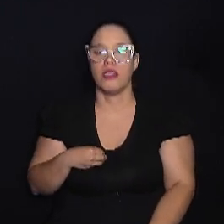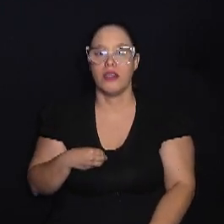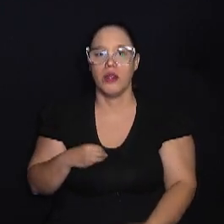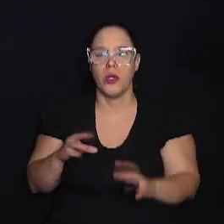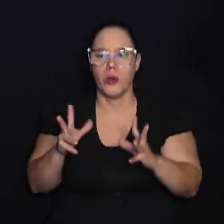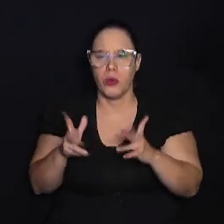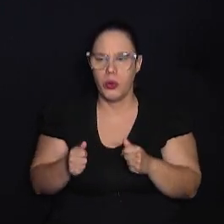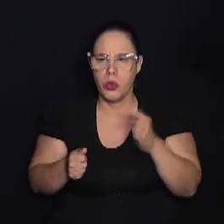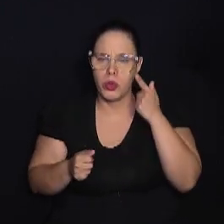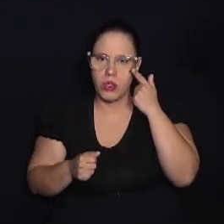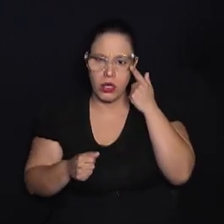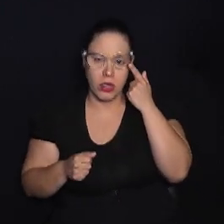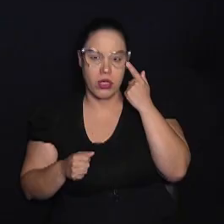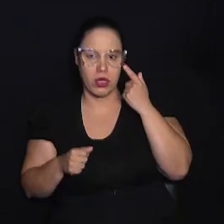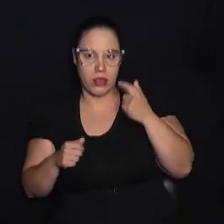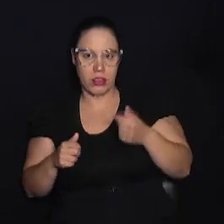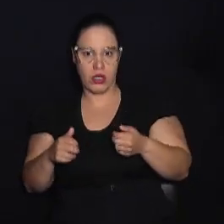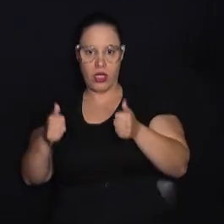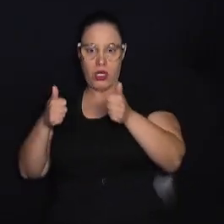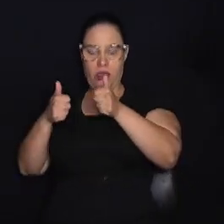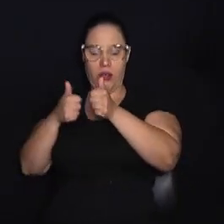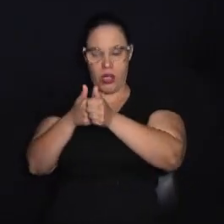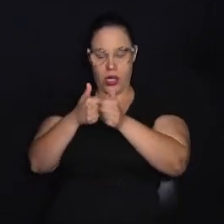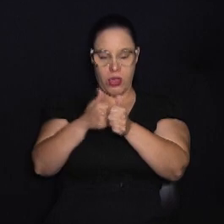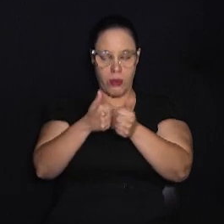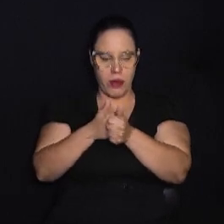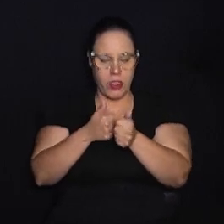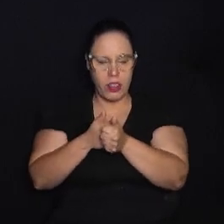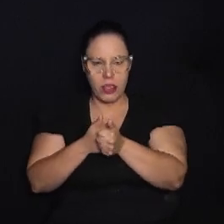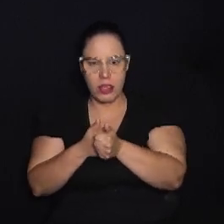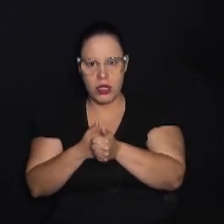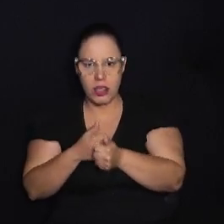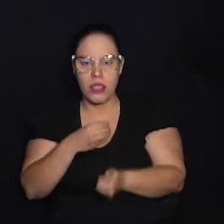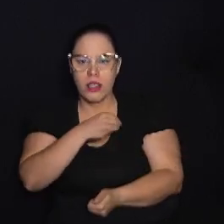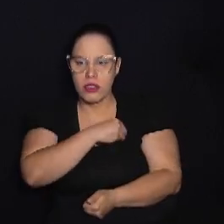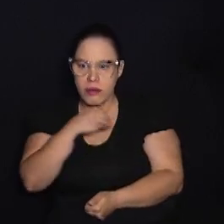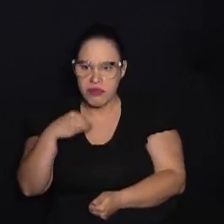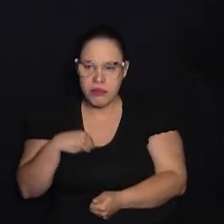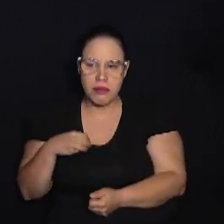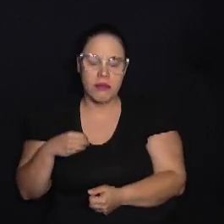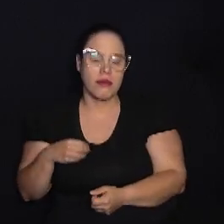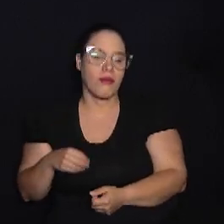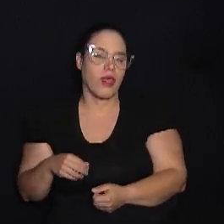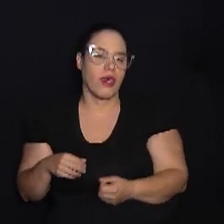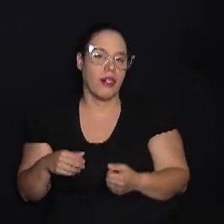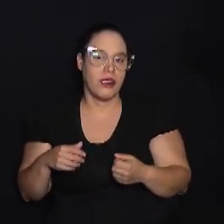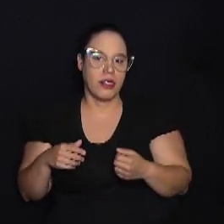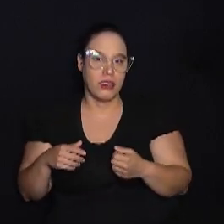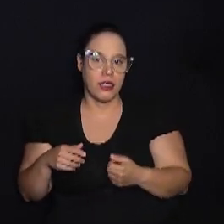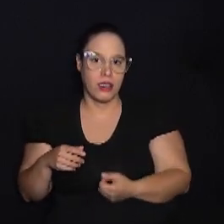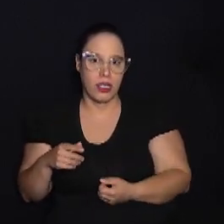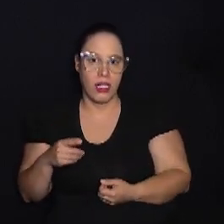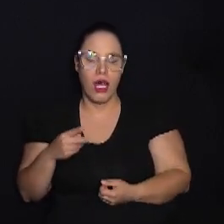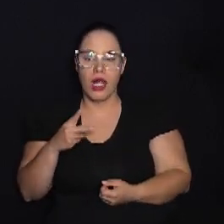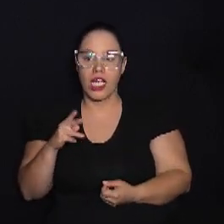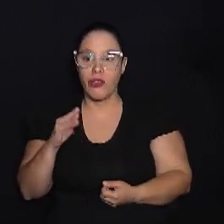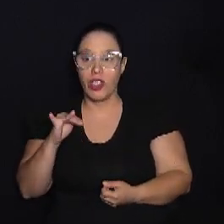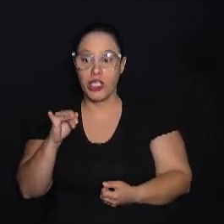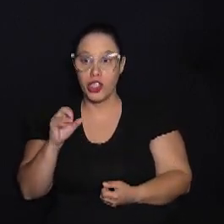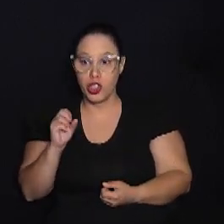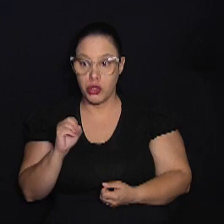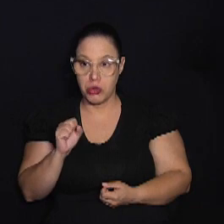risco de uma recidiva. E a recidiva para tratar é sempre pior, porque você já esgotou algumas possibilidades de tratamento. Então,